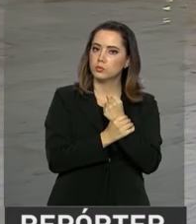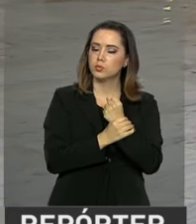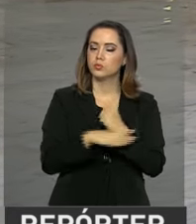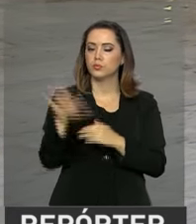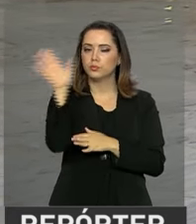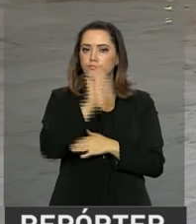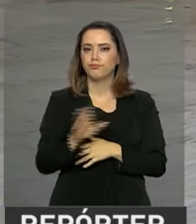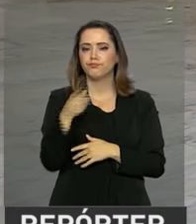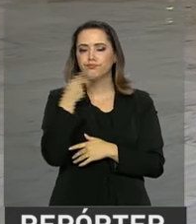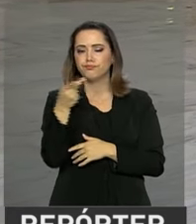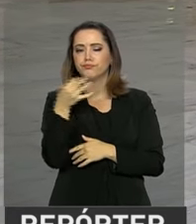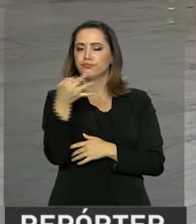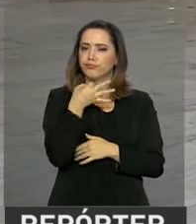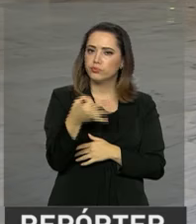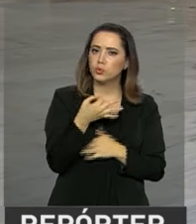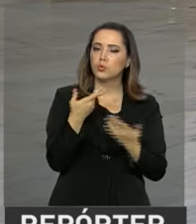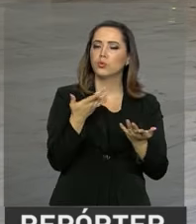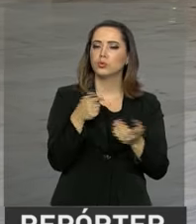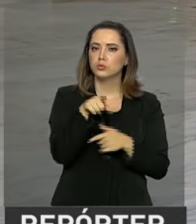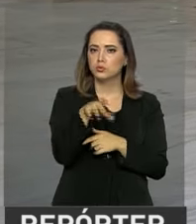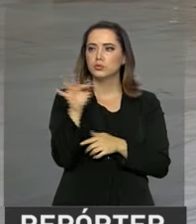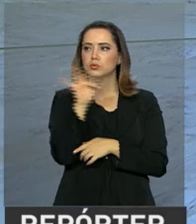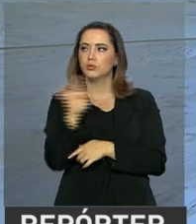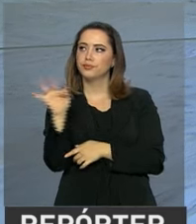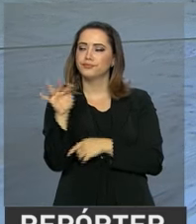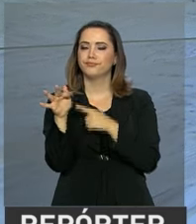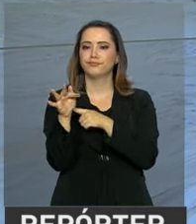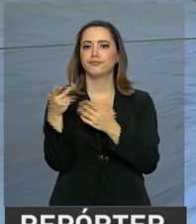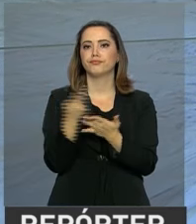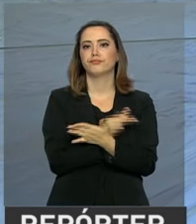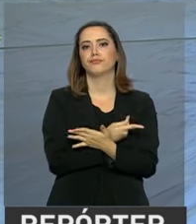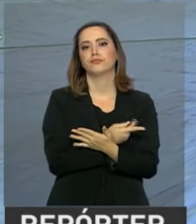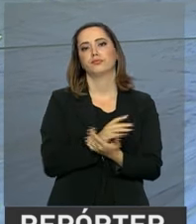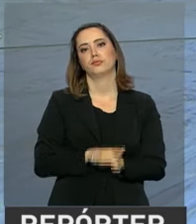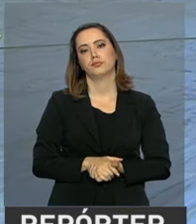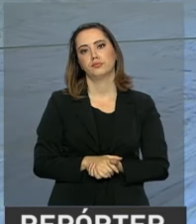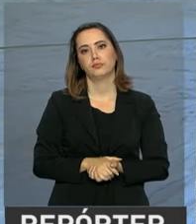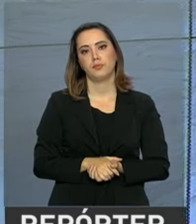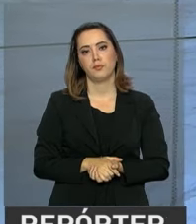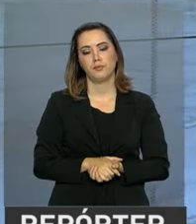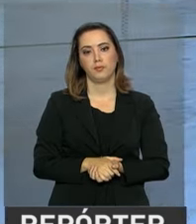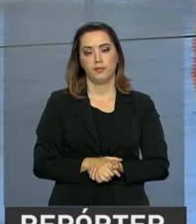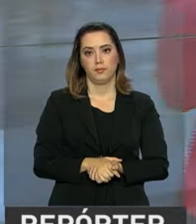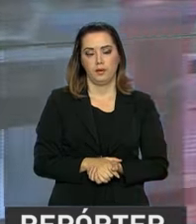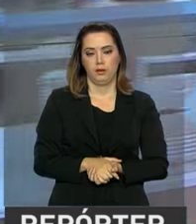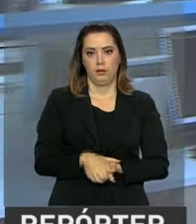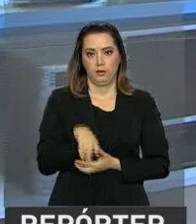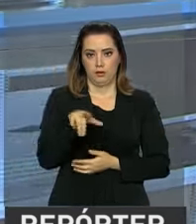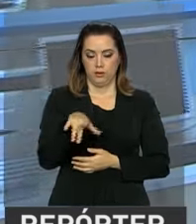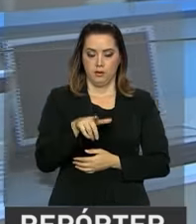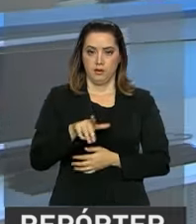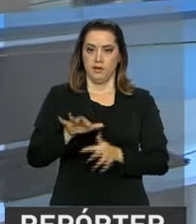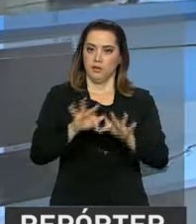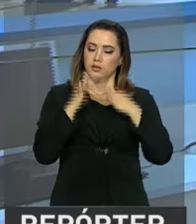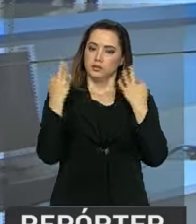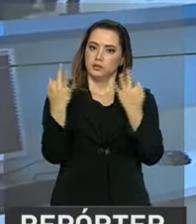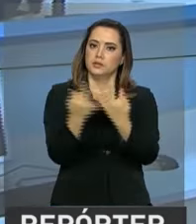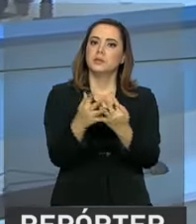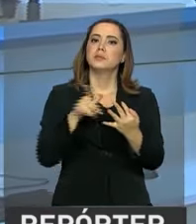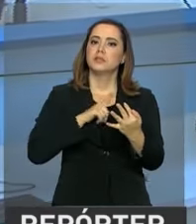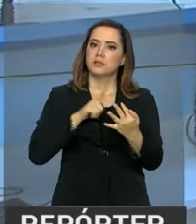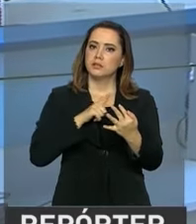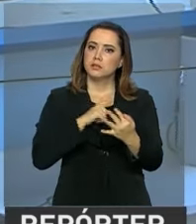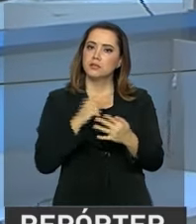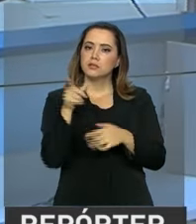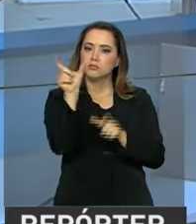esse atentado no sul da França. Daniele. Obrigada, Paola, pelas suas informações ao vivo. Famílias com pessoas diagnosticadas